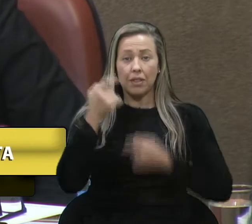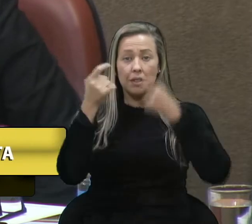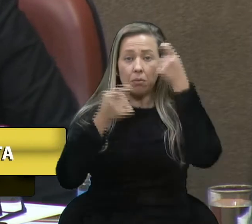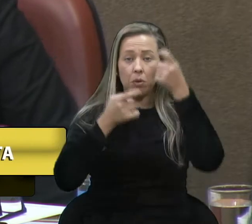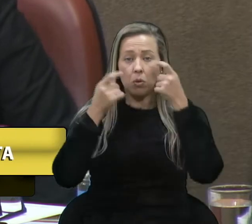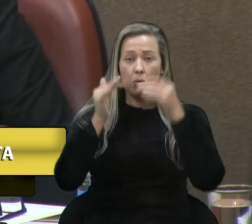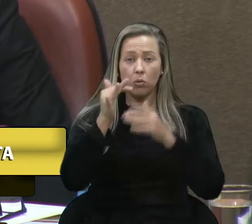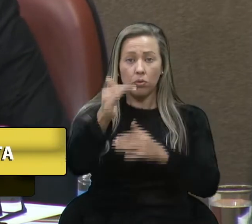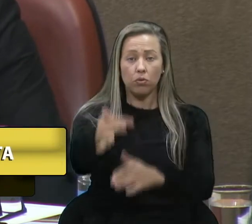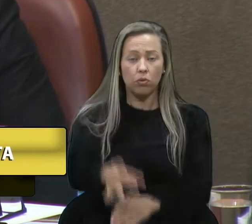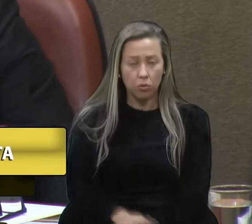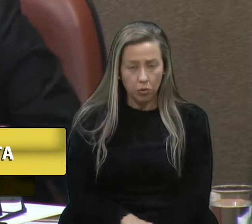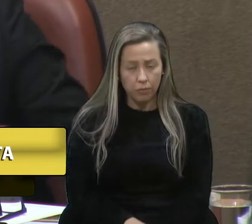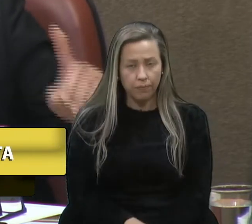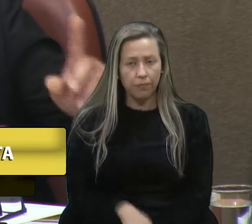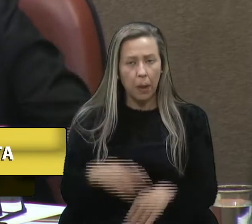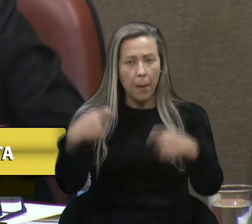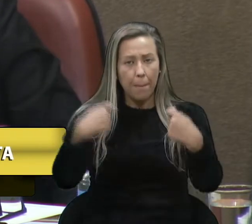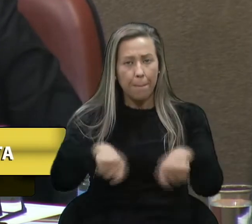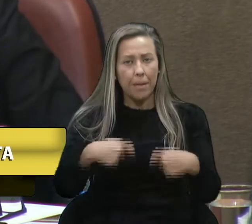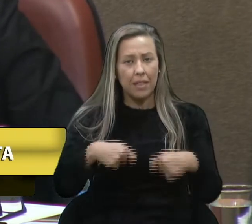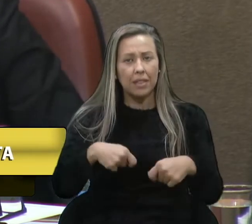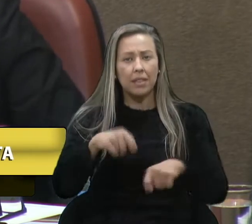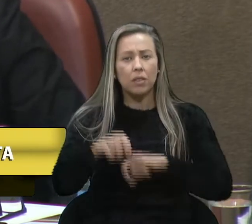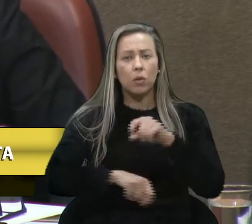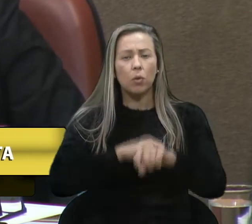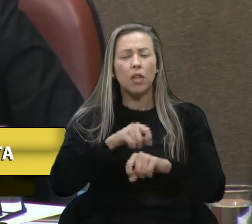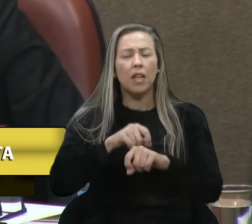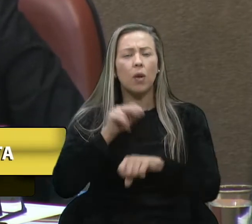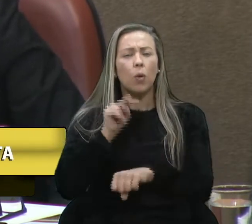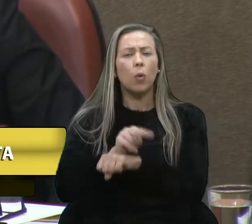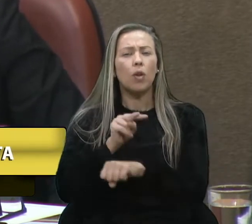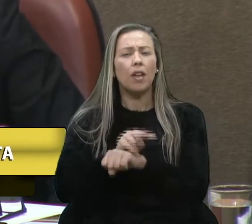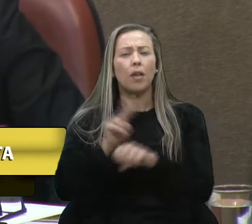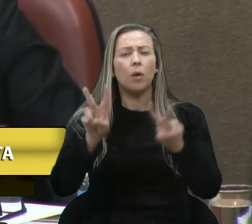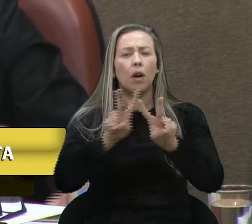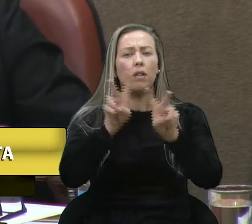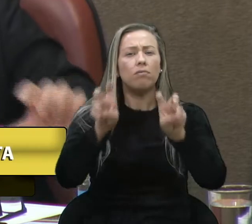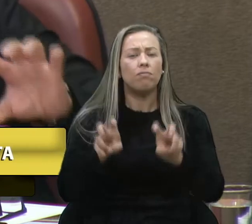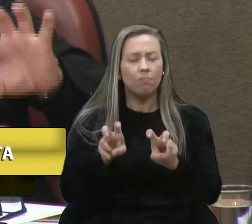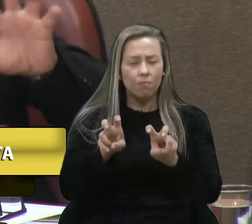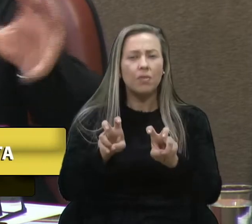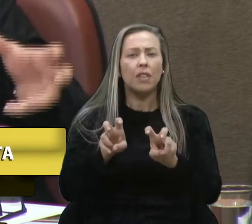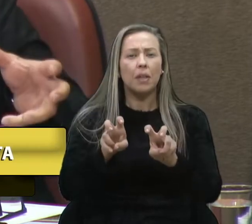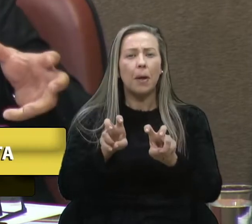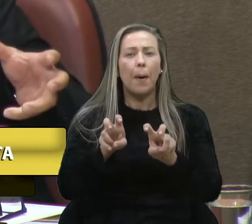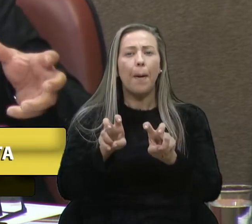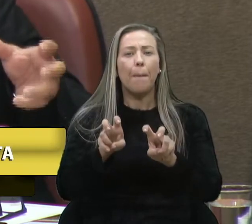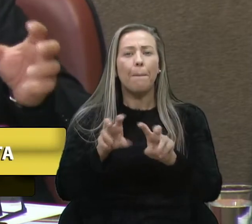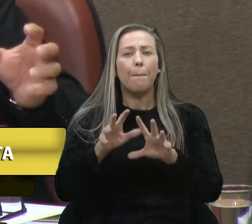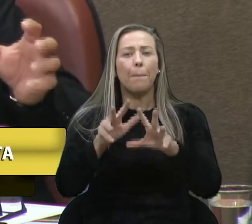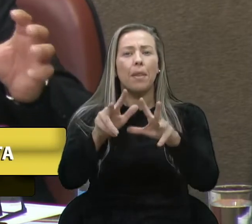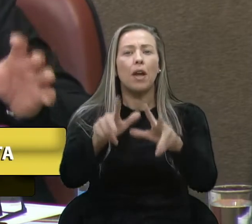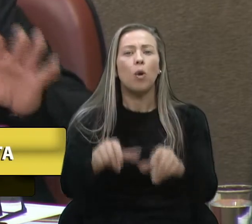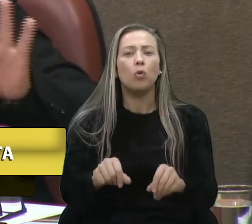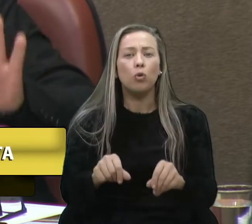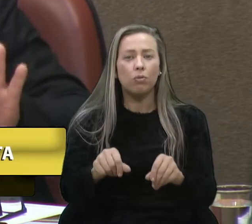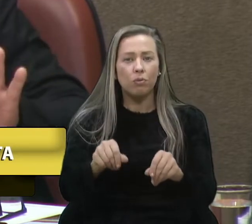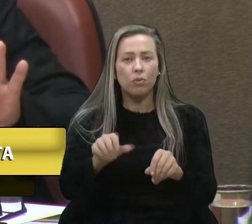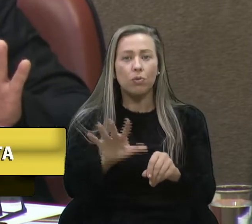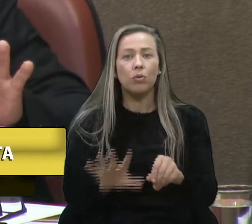né? Nós temos que ter muito cuidado a abordar esse tema para não enquadrar